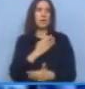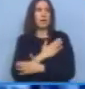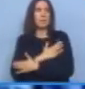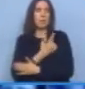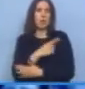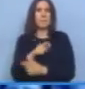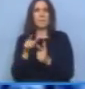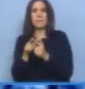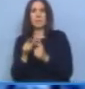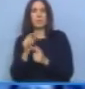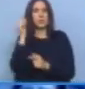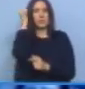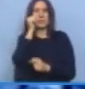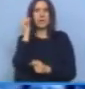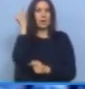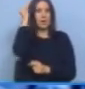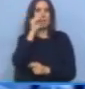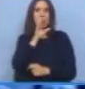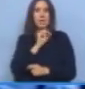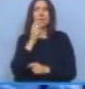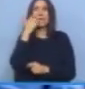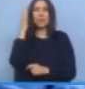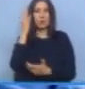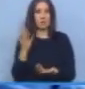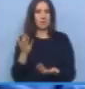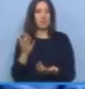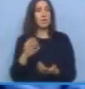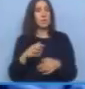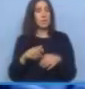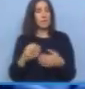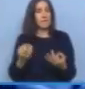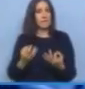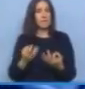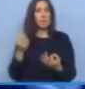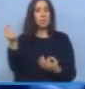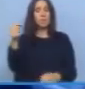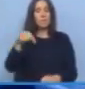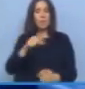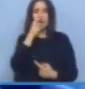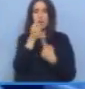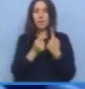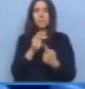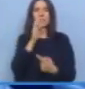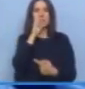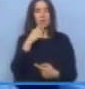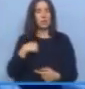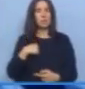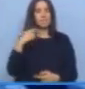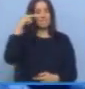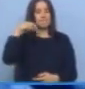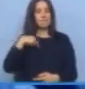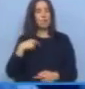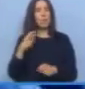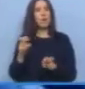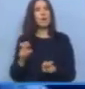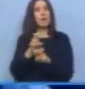um primo, um sobrinho, um afilhado que está lá fora. E, portanto, quando nós vemos alguém a chegar, e se nós fizermos o exercício de nos